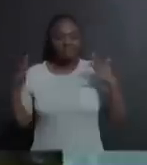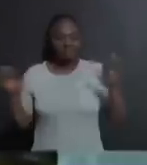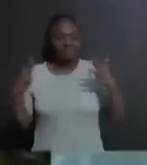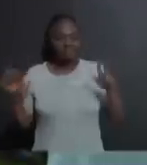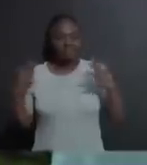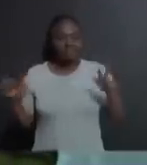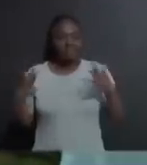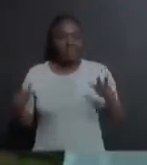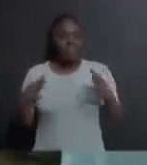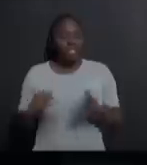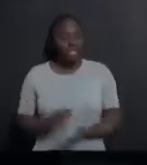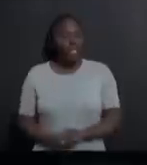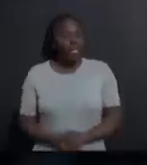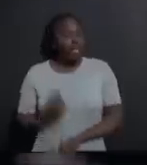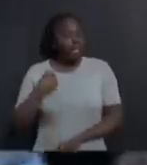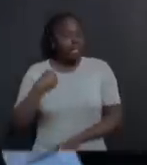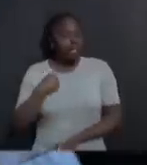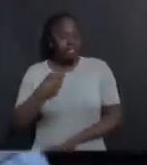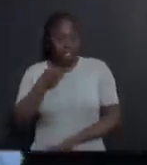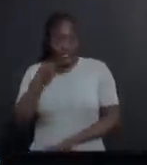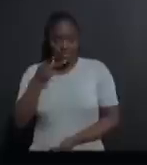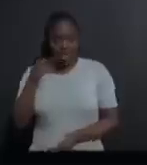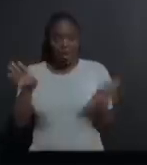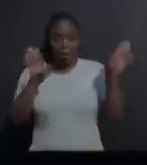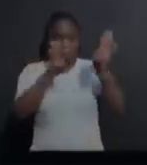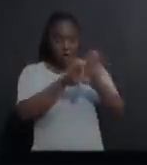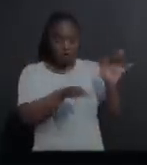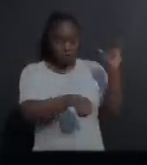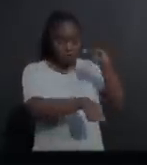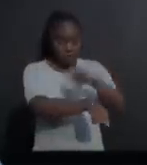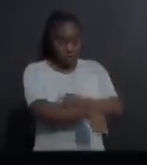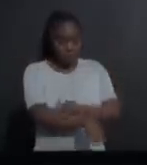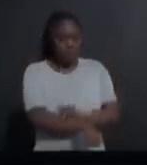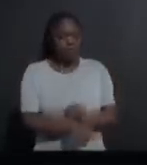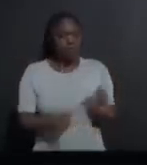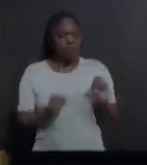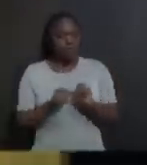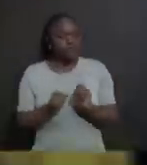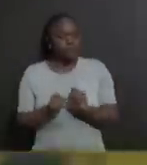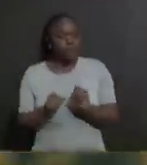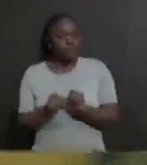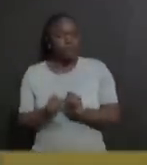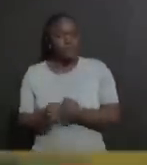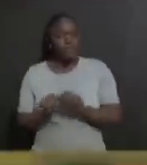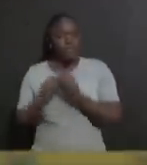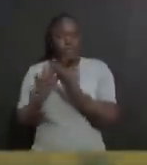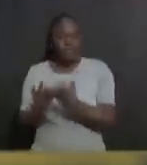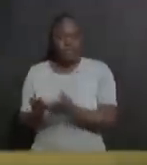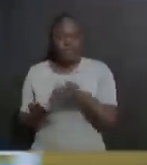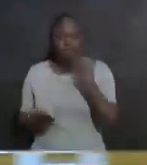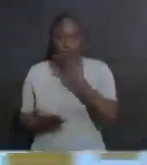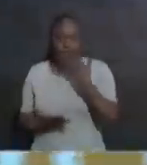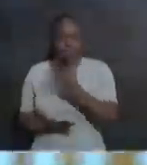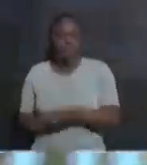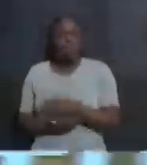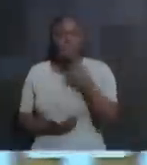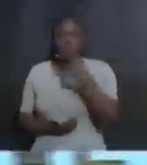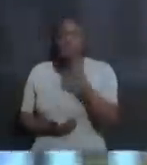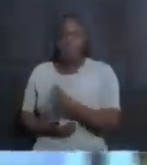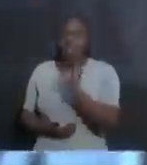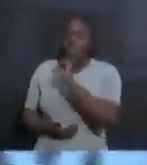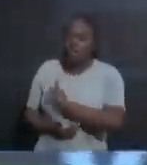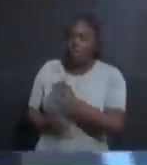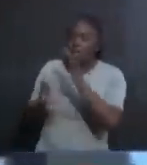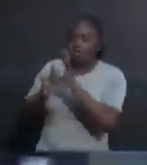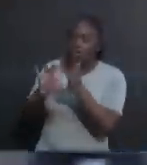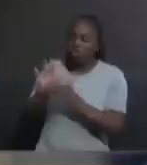Aí eu mandei um áudio, ali mesmo, na porta ali do aeroporto, eu mandei um áudio para minha amiga Márcia, se estiver ouvindo aí, Márcia. Ô Márcia, Jesus mandou eu dar seu